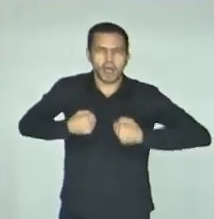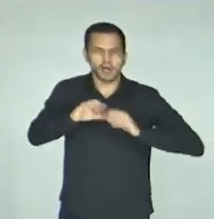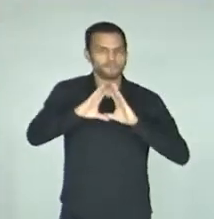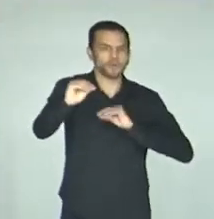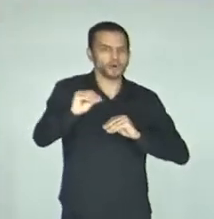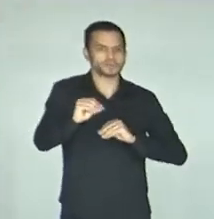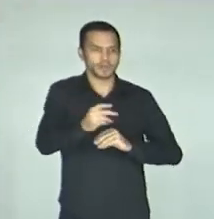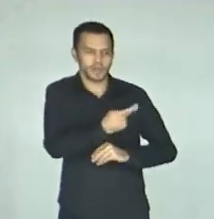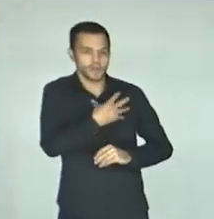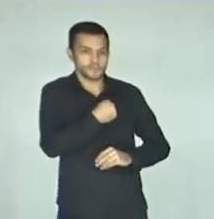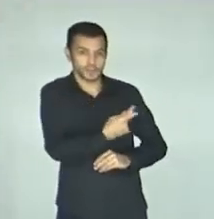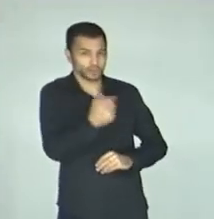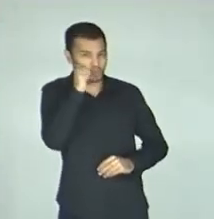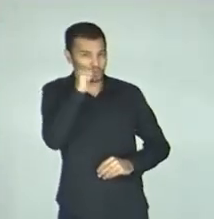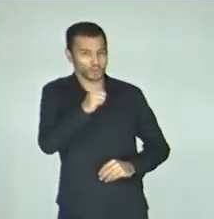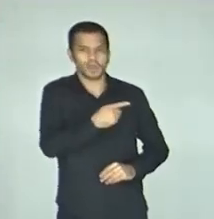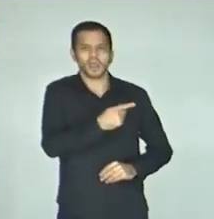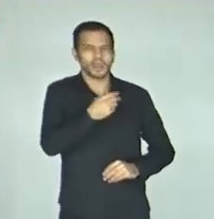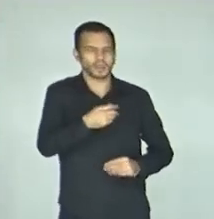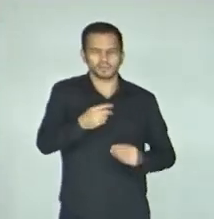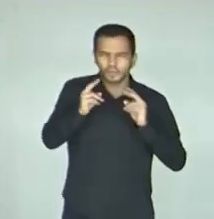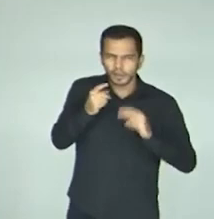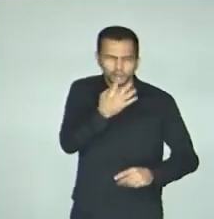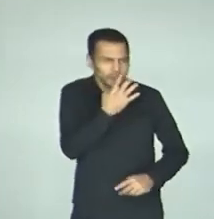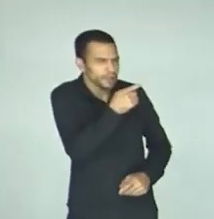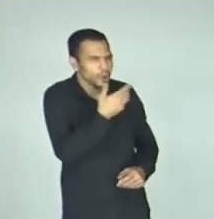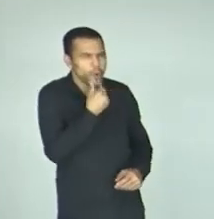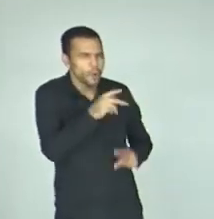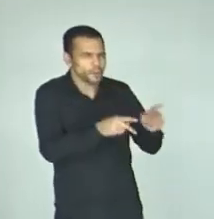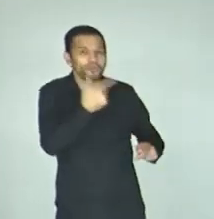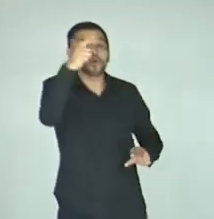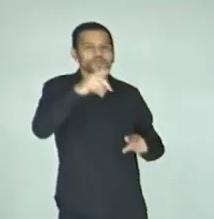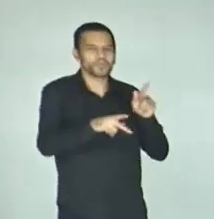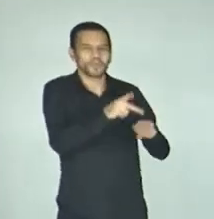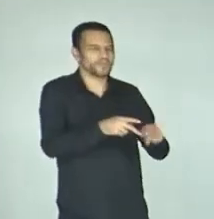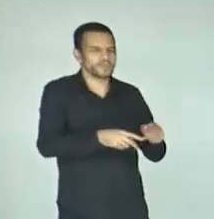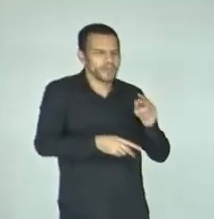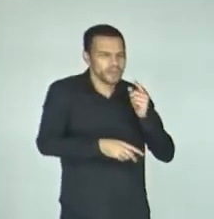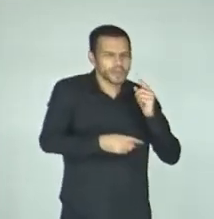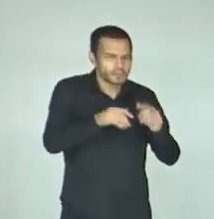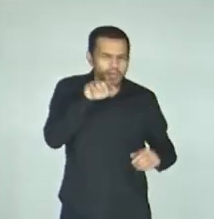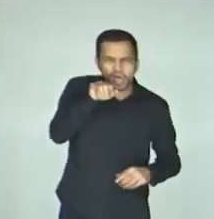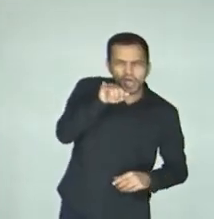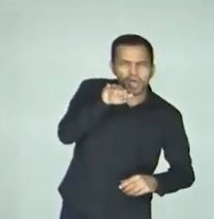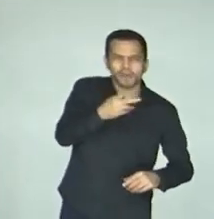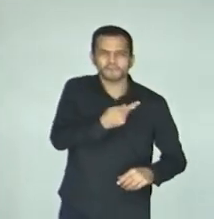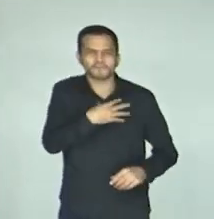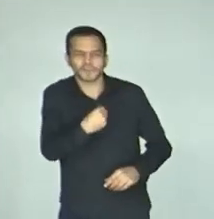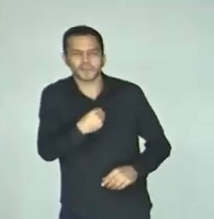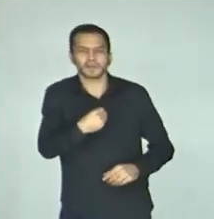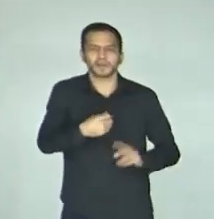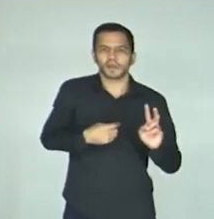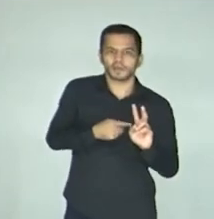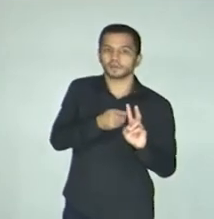fica me preocupado resolve se afastar vai morar numa caverna com as filhas e as vidas Olha uma para outra e fala